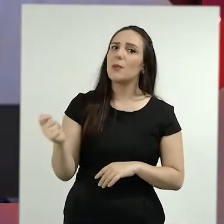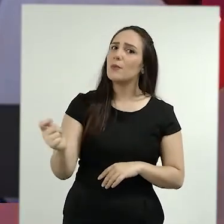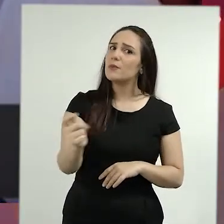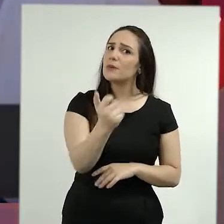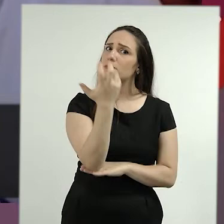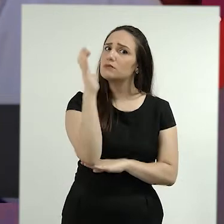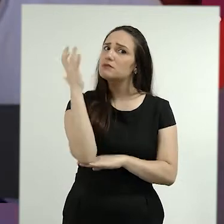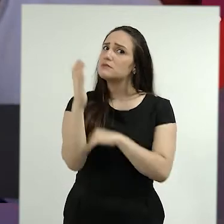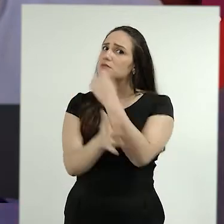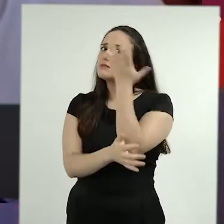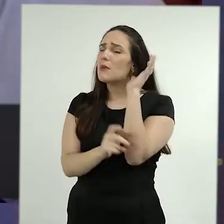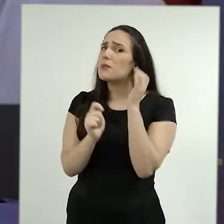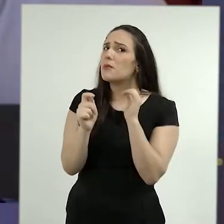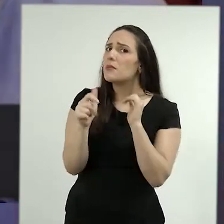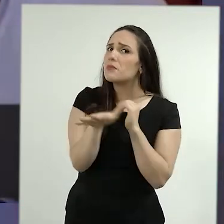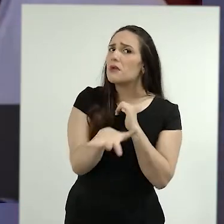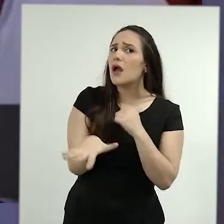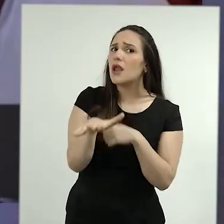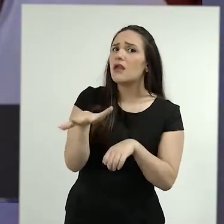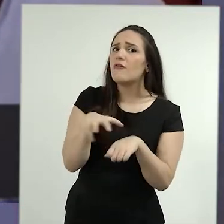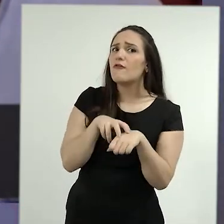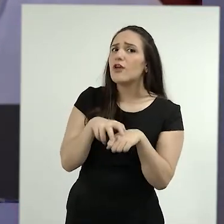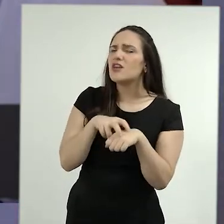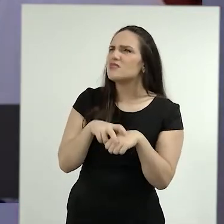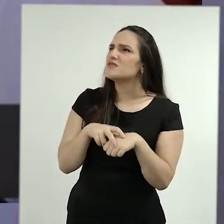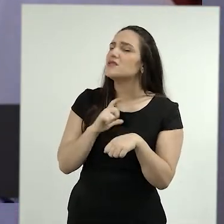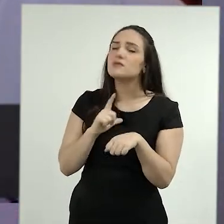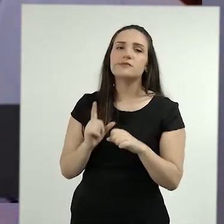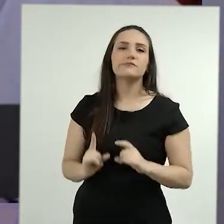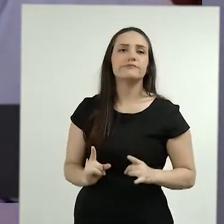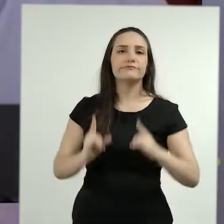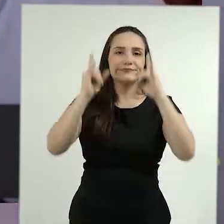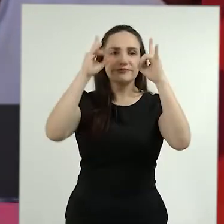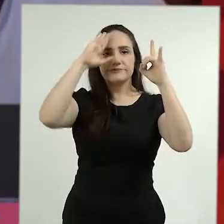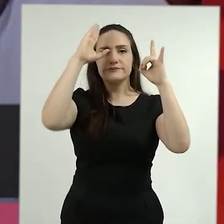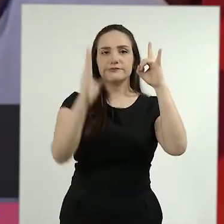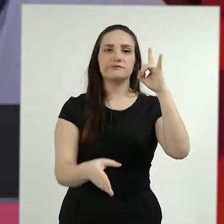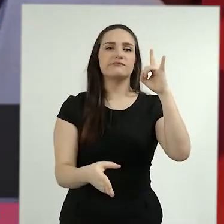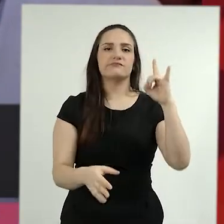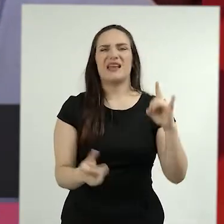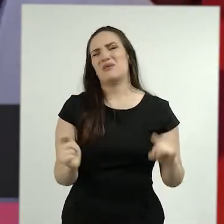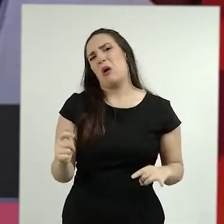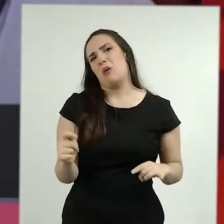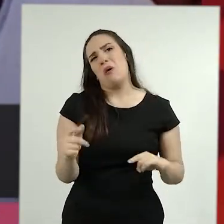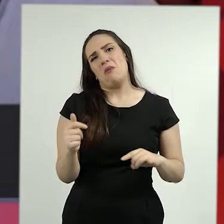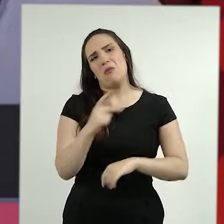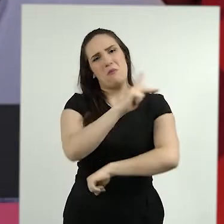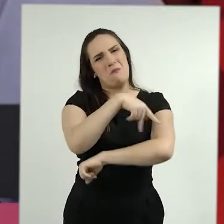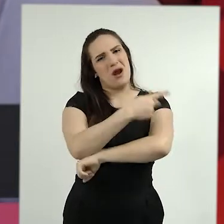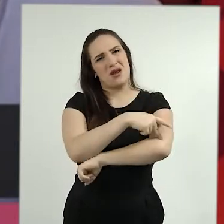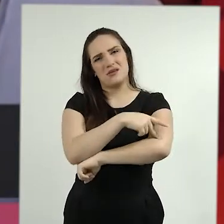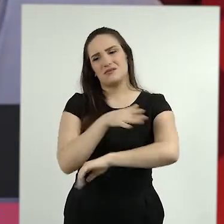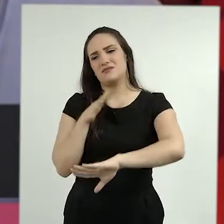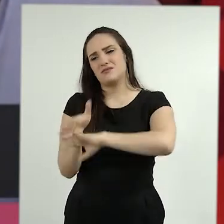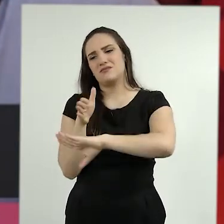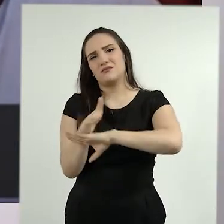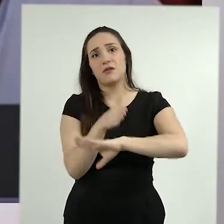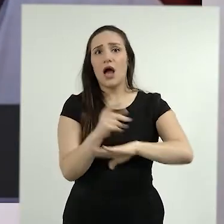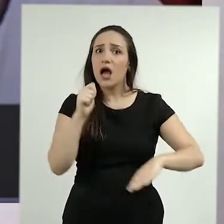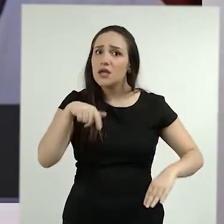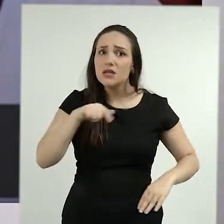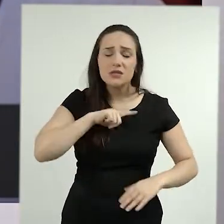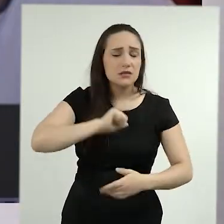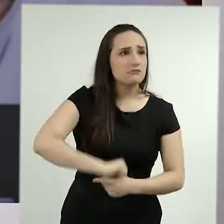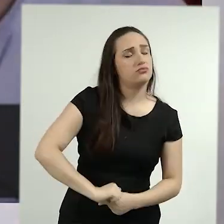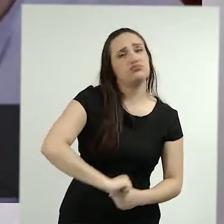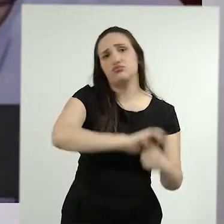Tinha poucas áreas verdes ou poucas oportunidades de sair do apartamento e frequentar parques, né, em São Paulo.